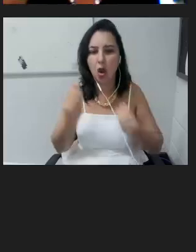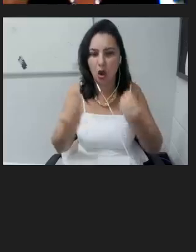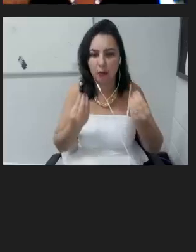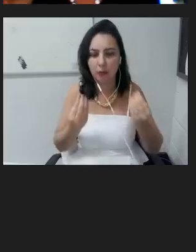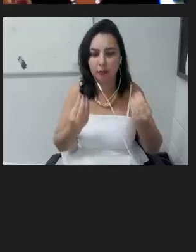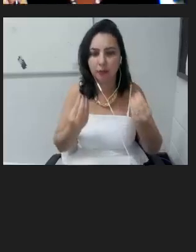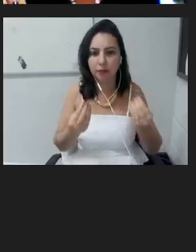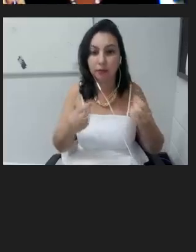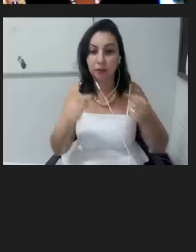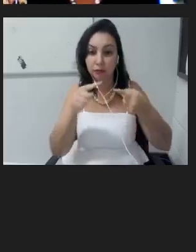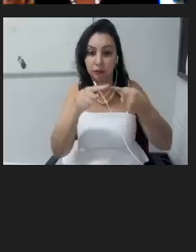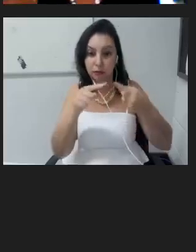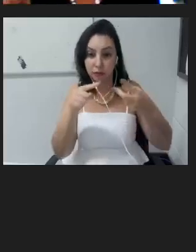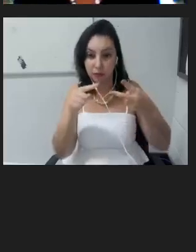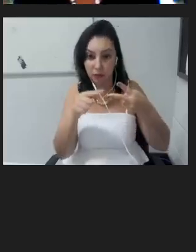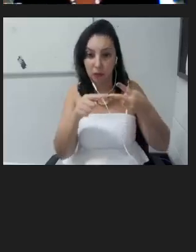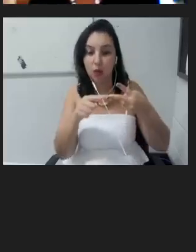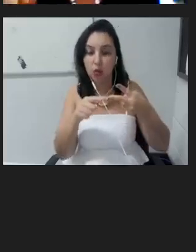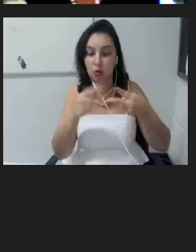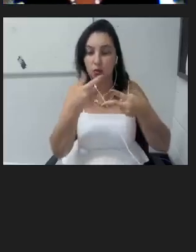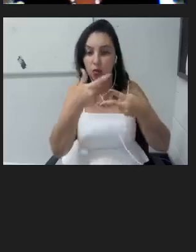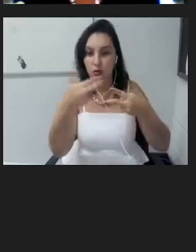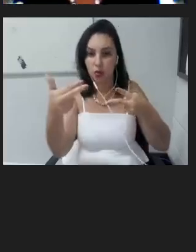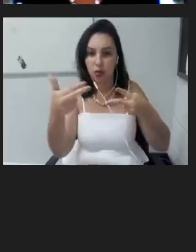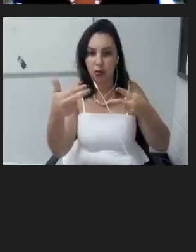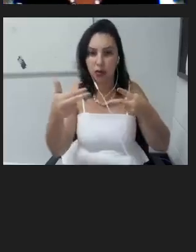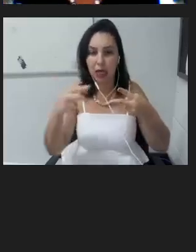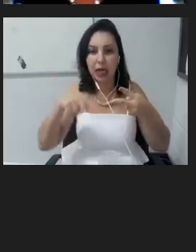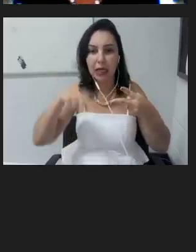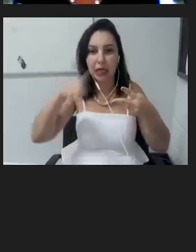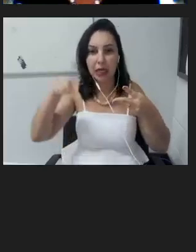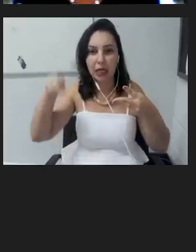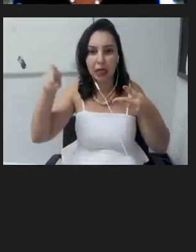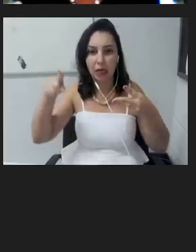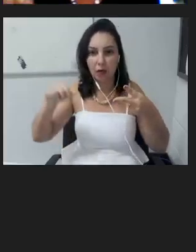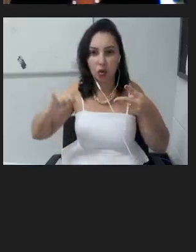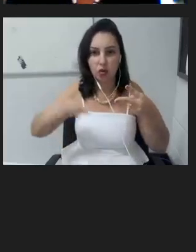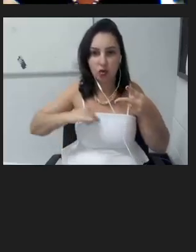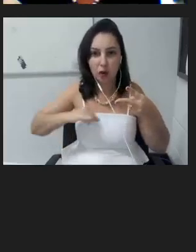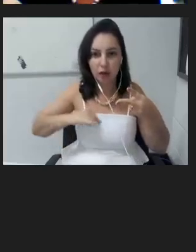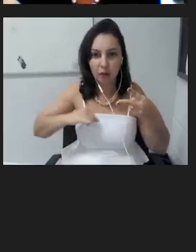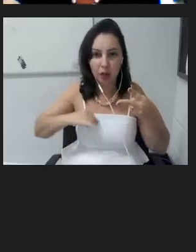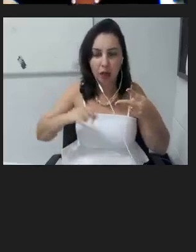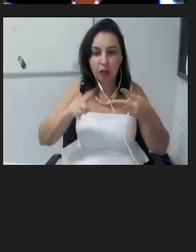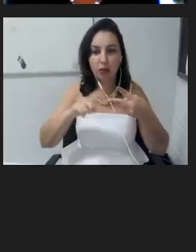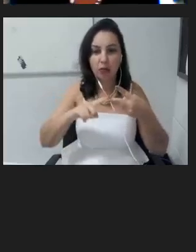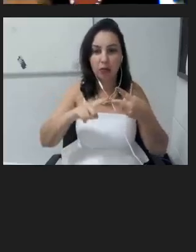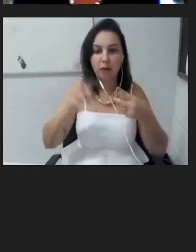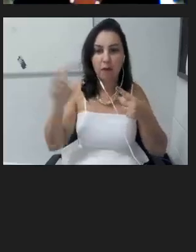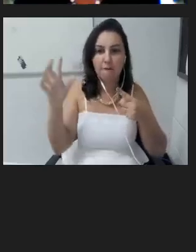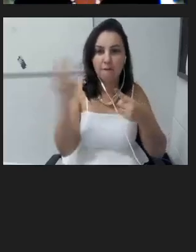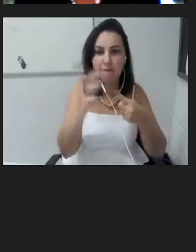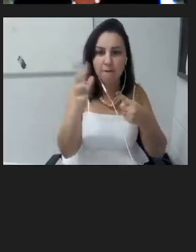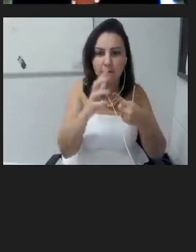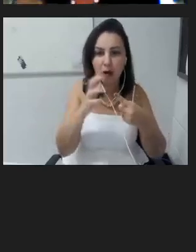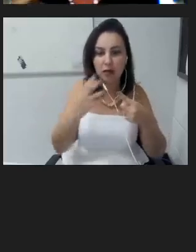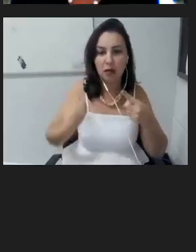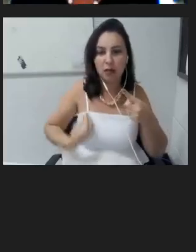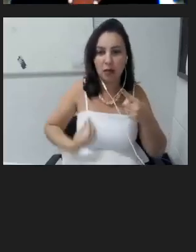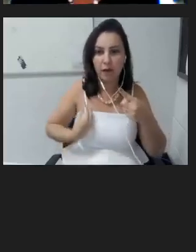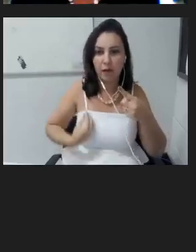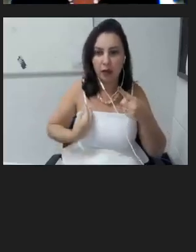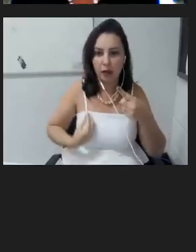esses dois marcadores, nível de sofrimento e interferência na vida cotidiana, eles são centrais